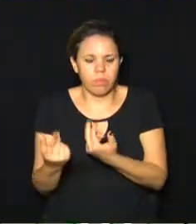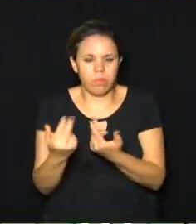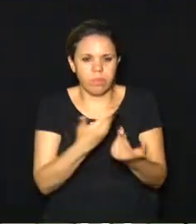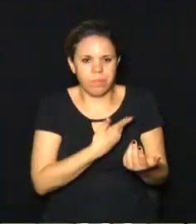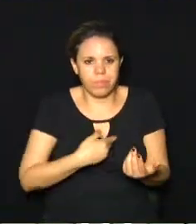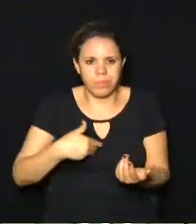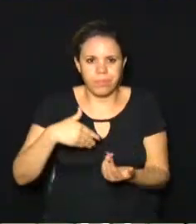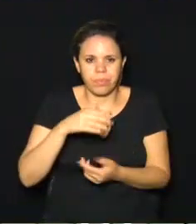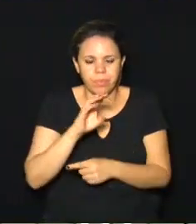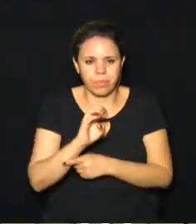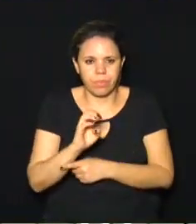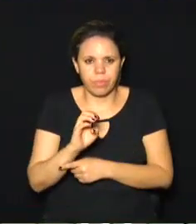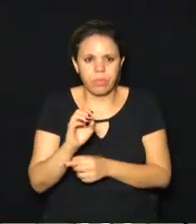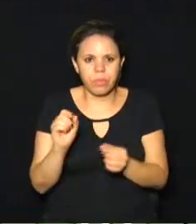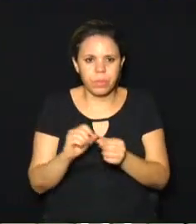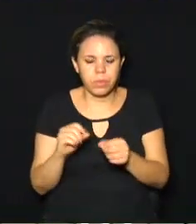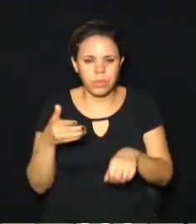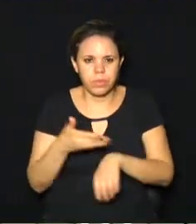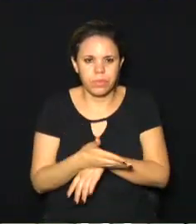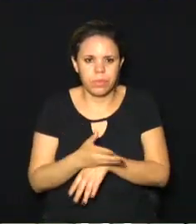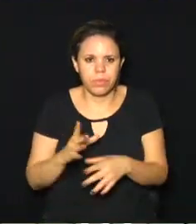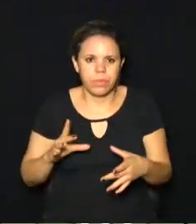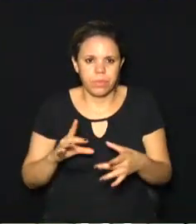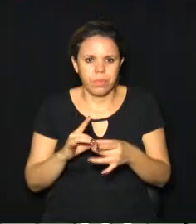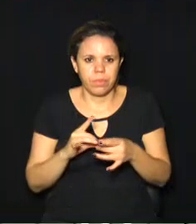governo do estado, né, por fazer parte